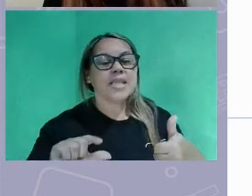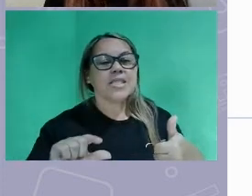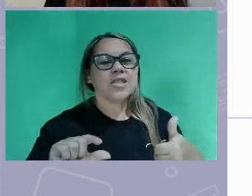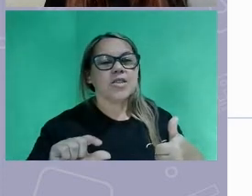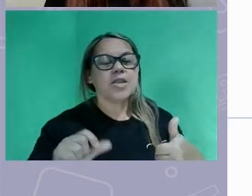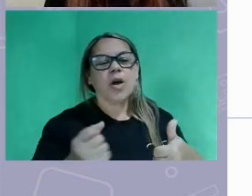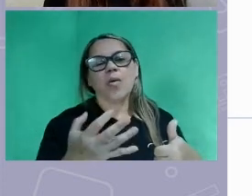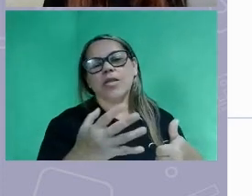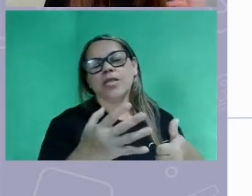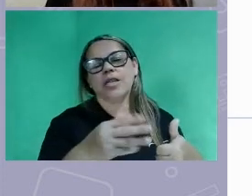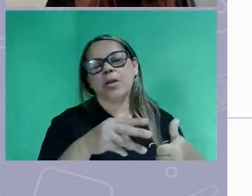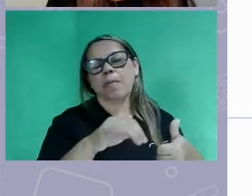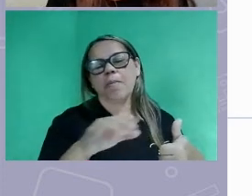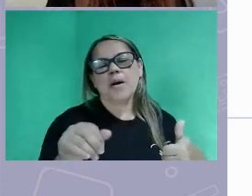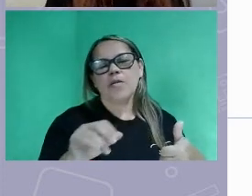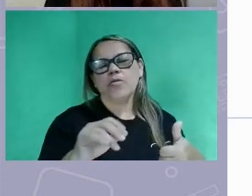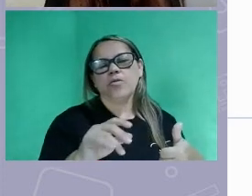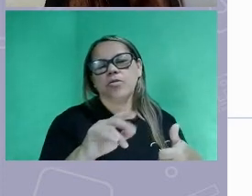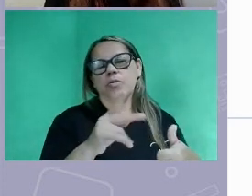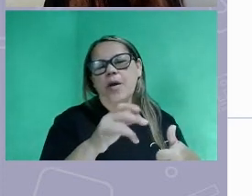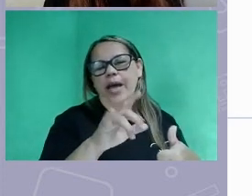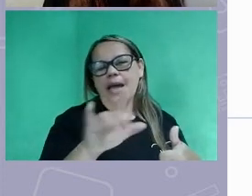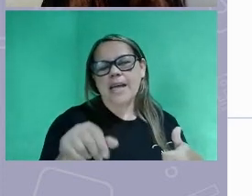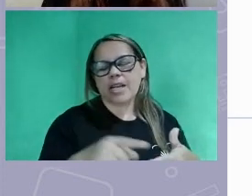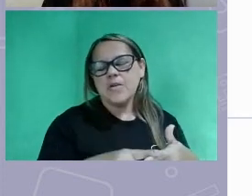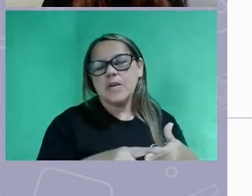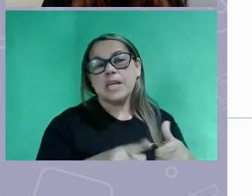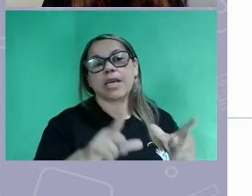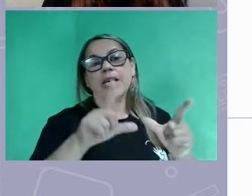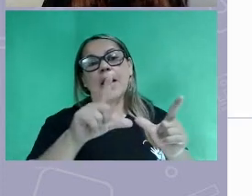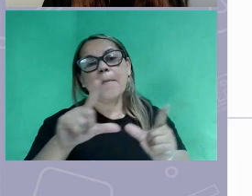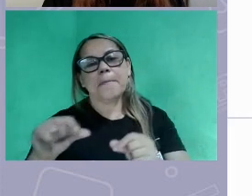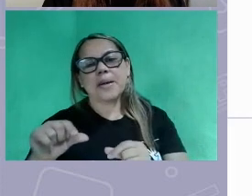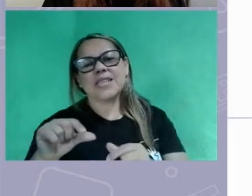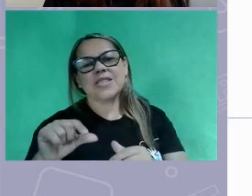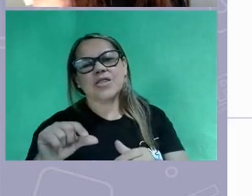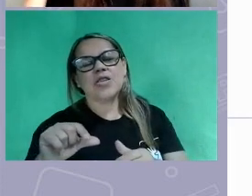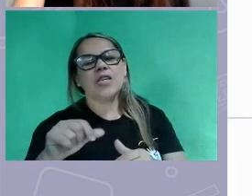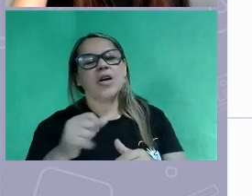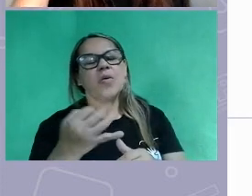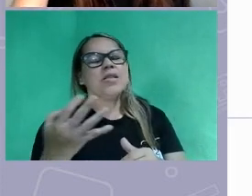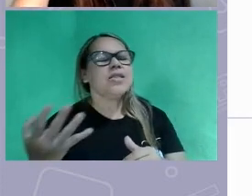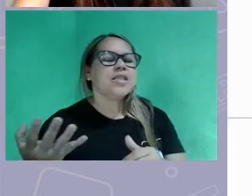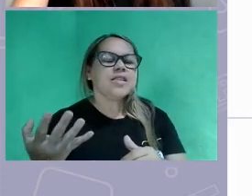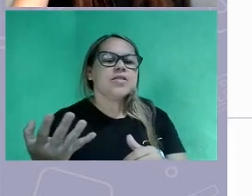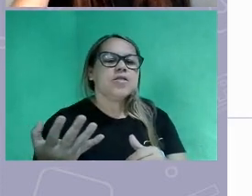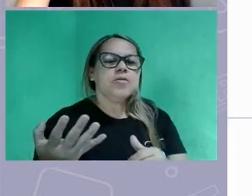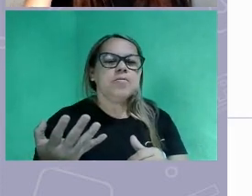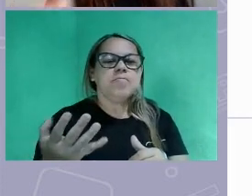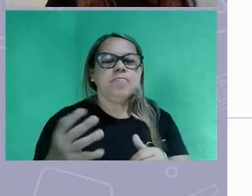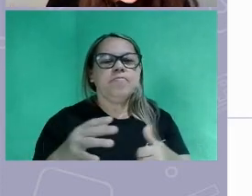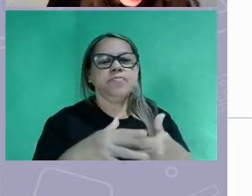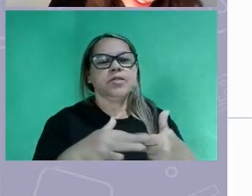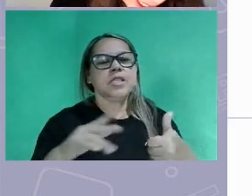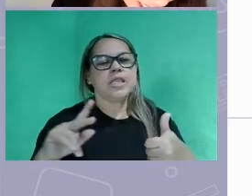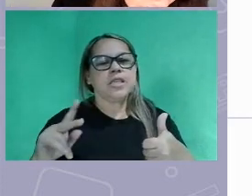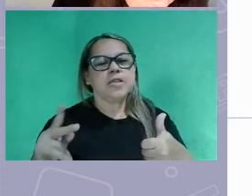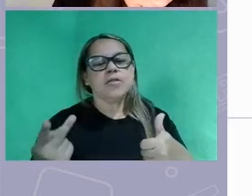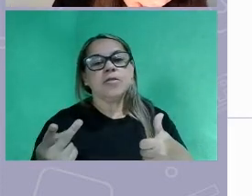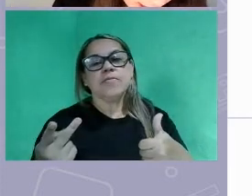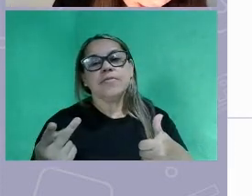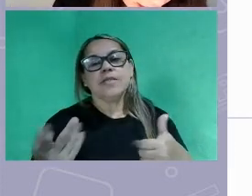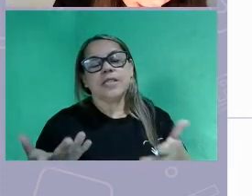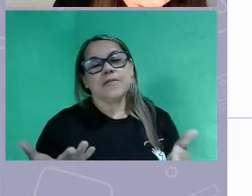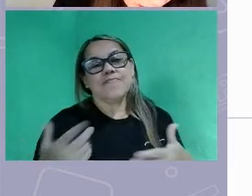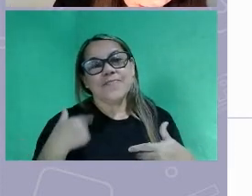do gás hélio que é menor que a quantidade de mols do gás hidrogênio consequentemente pela lei